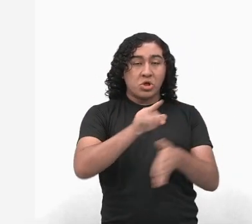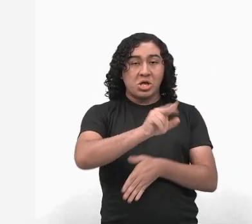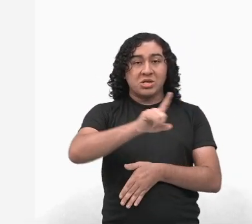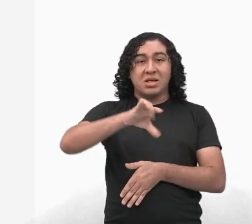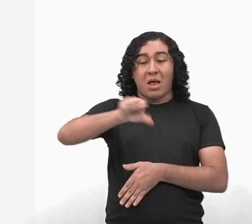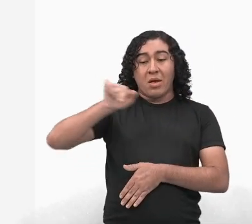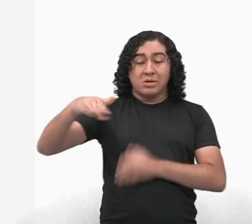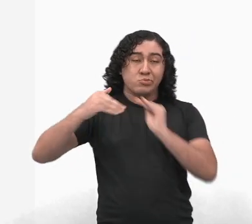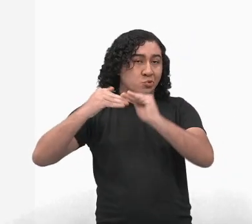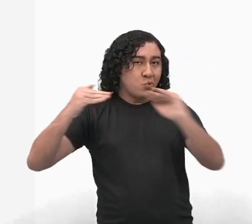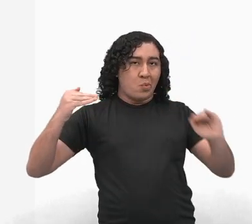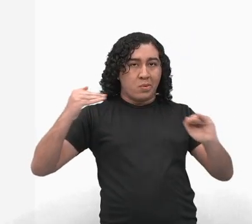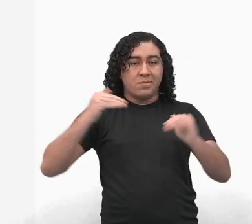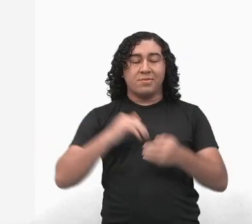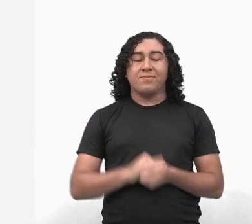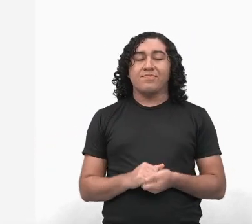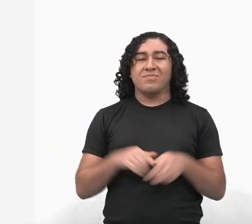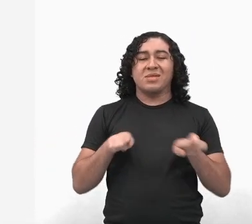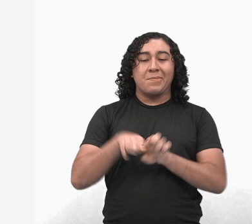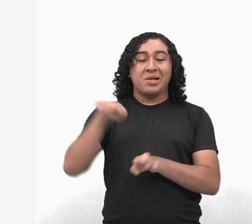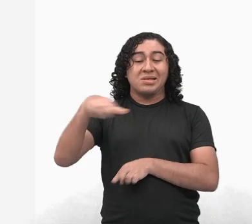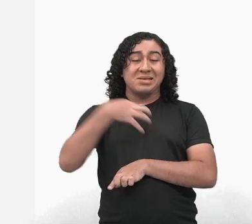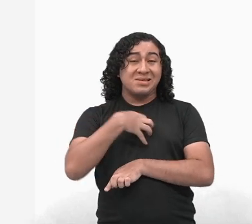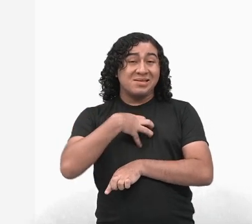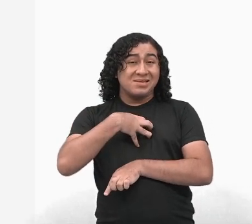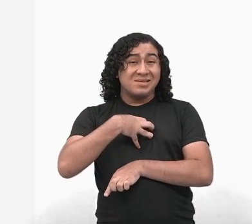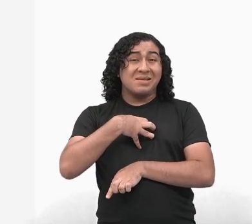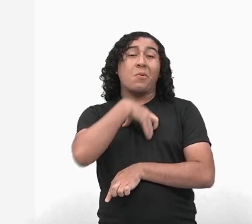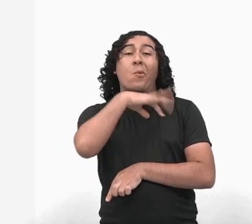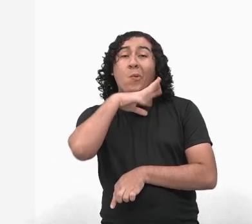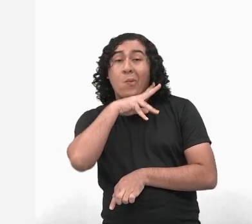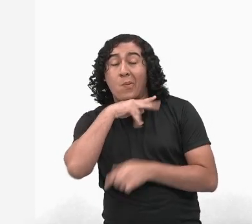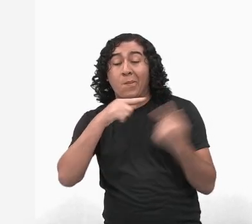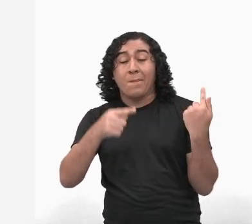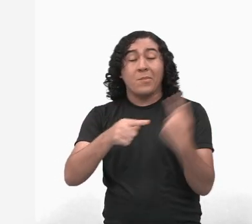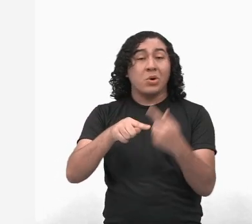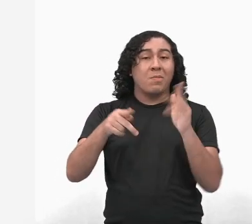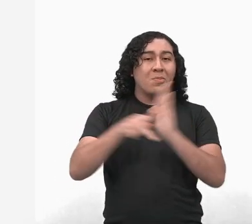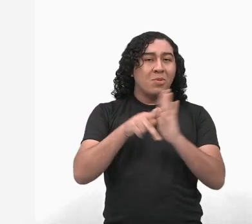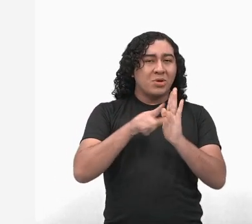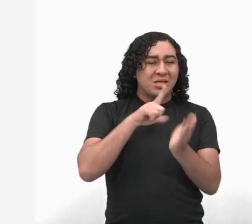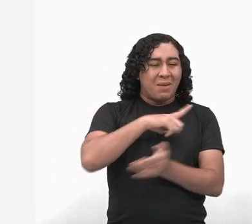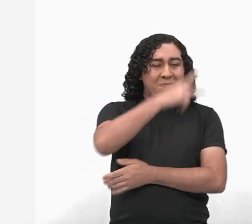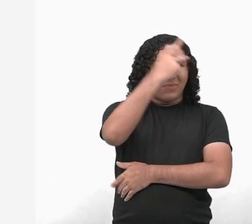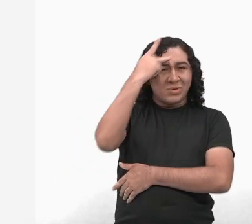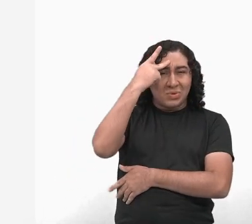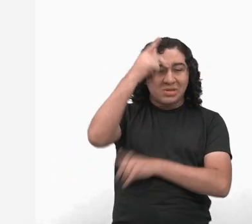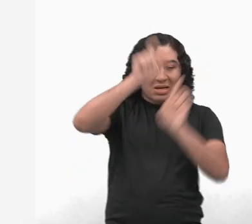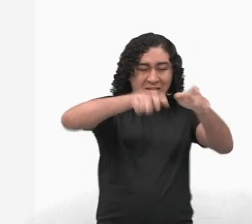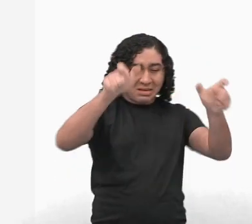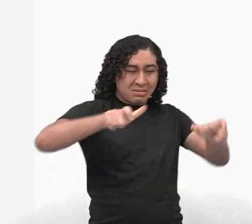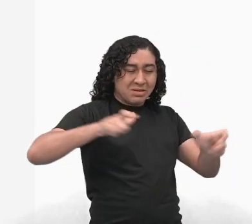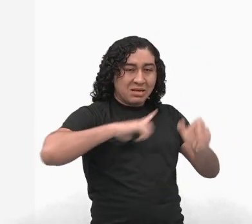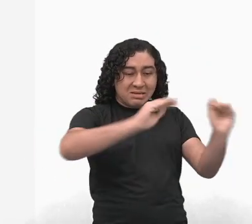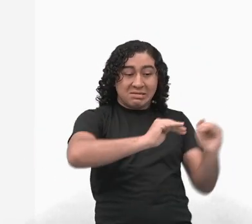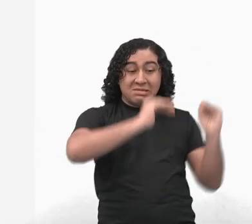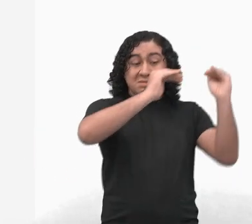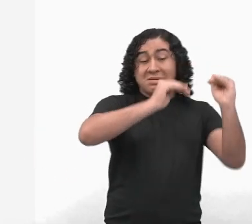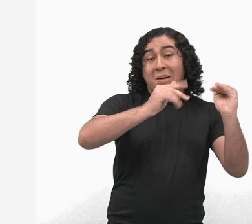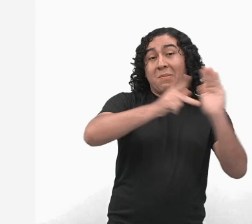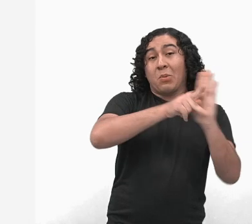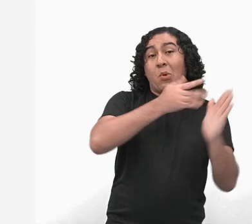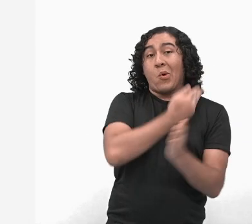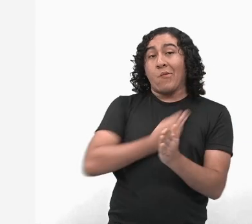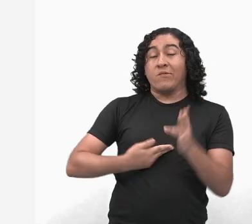Estavam profundamente insatisfeitos com a nomeação de autoridades para o governo da Bahia, realizadas pelo